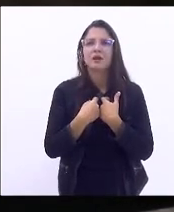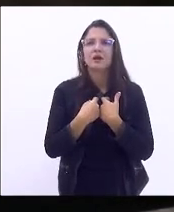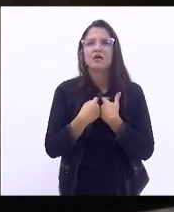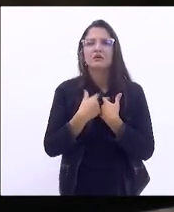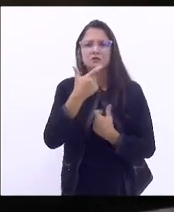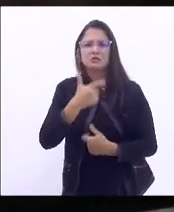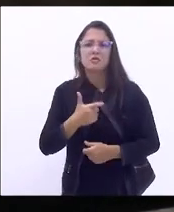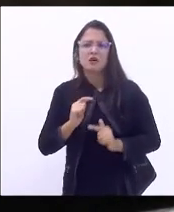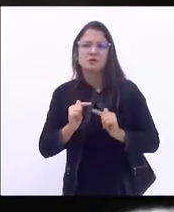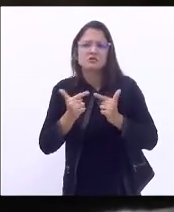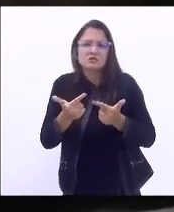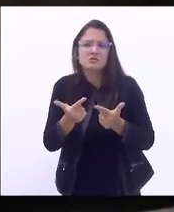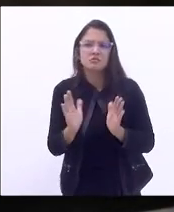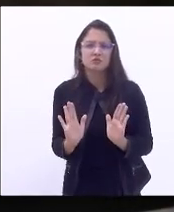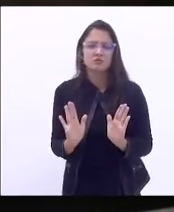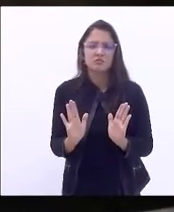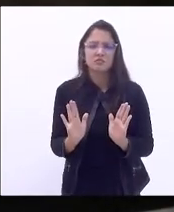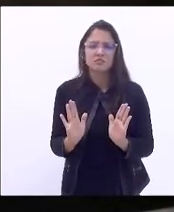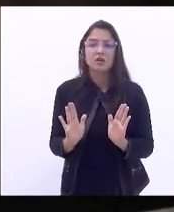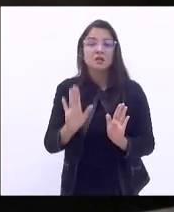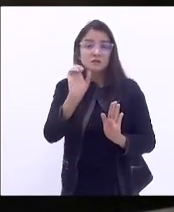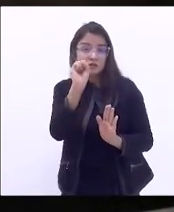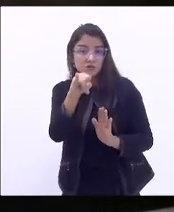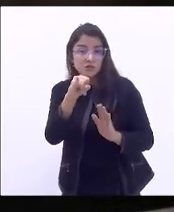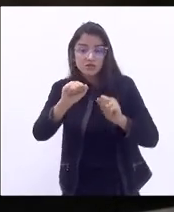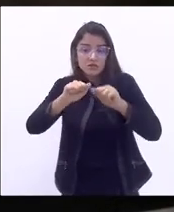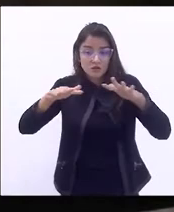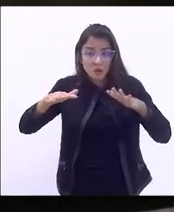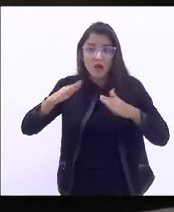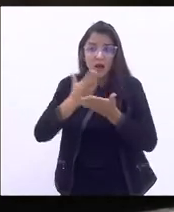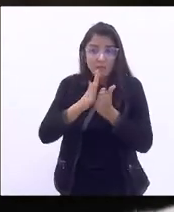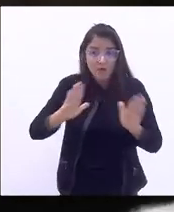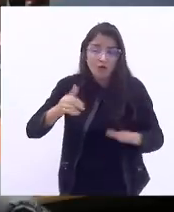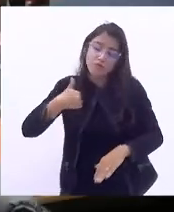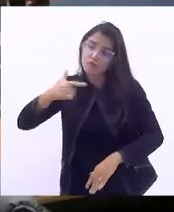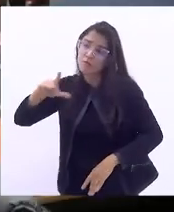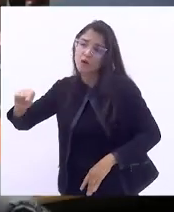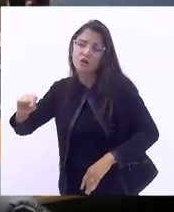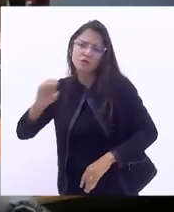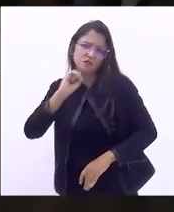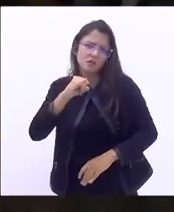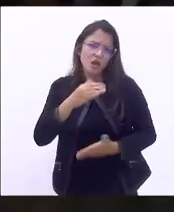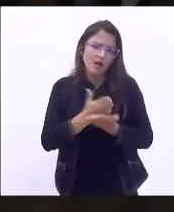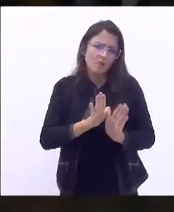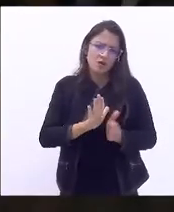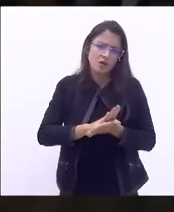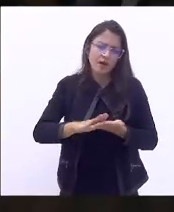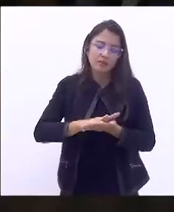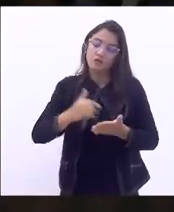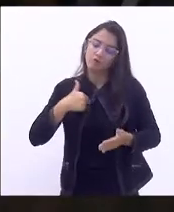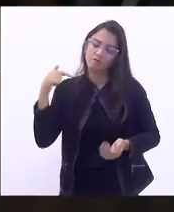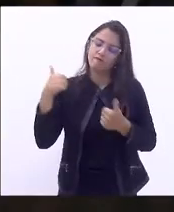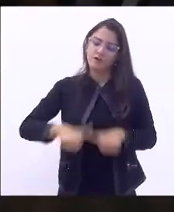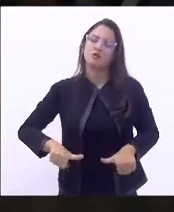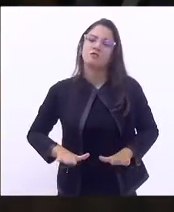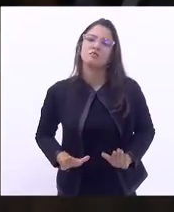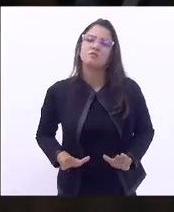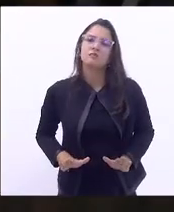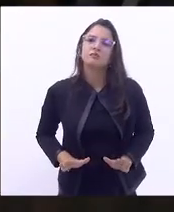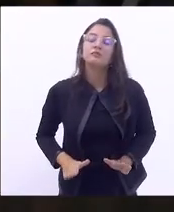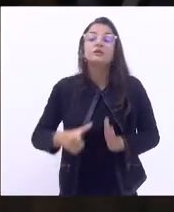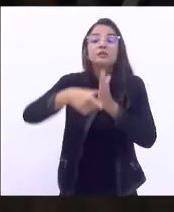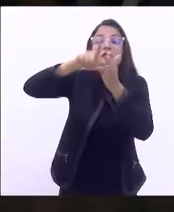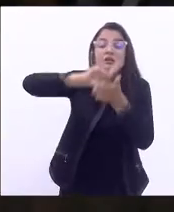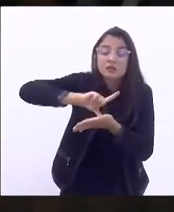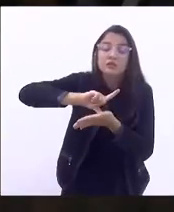do governo. Só vai embora quando a sessão acaba. Presidente, antes de votar a pauta, Em nome da deputada